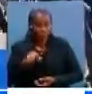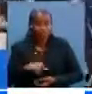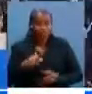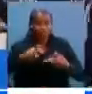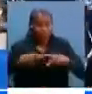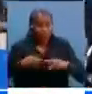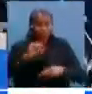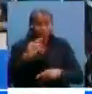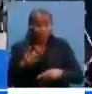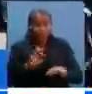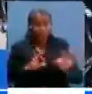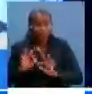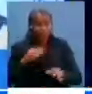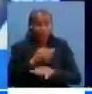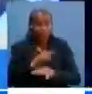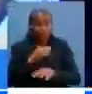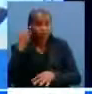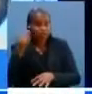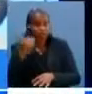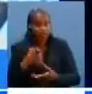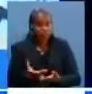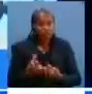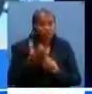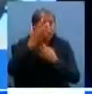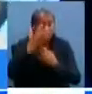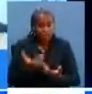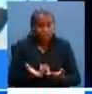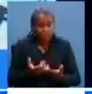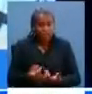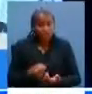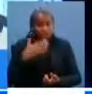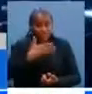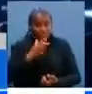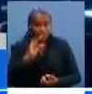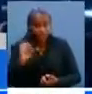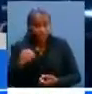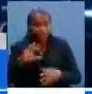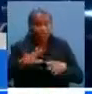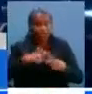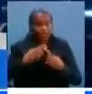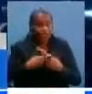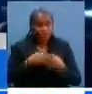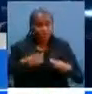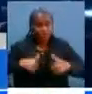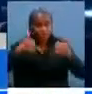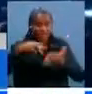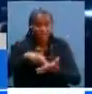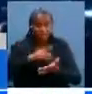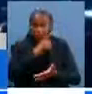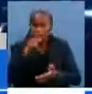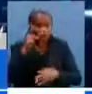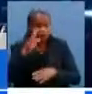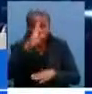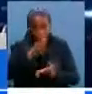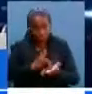que organiza o festival da juventude em saudação aos 140 anos da cidade do mindelo promete continuar com o evento e na